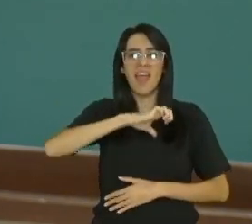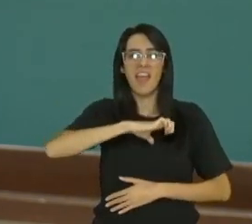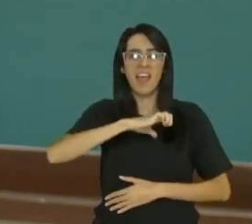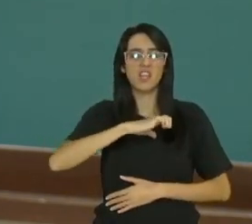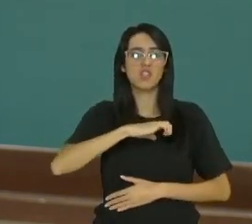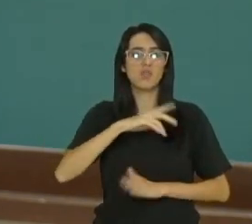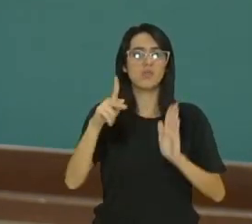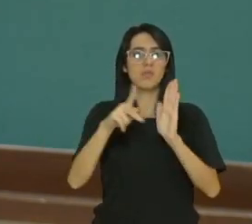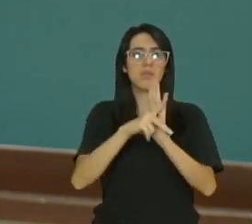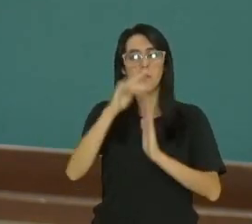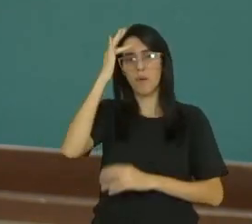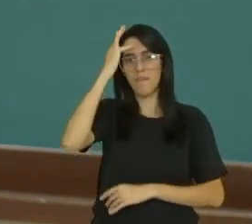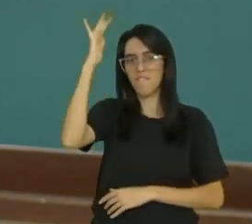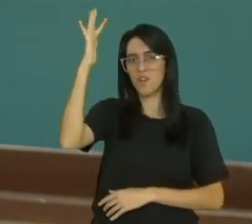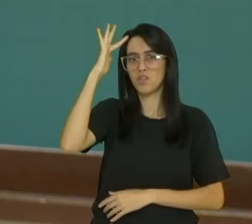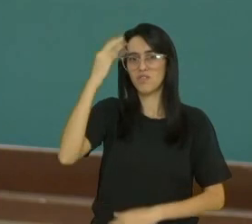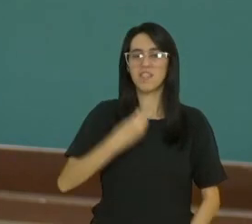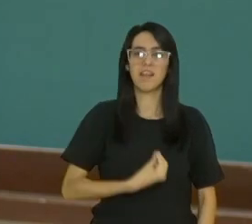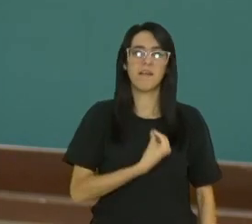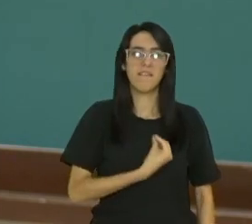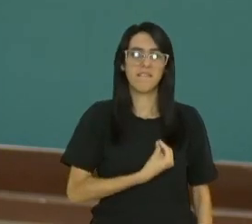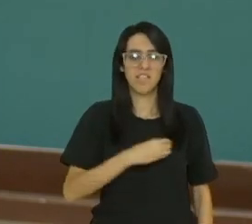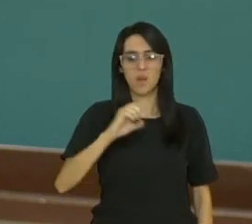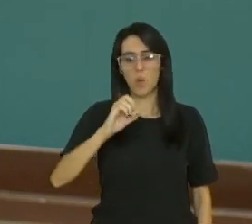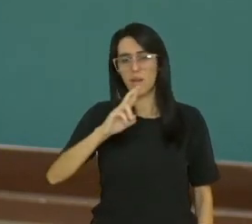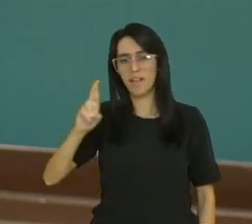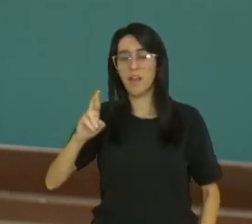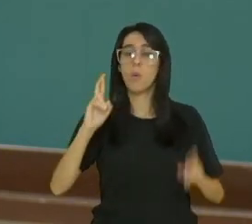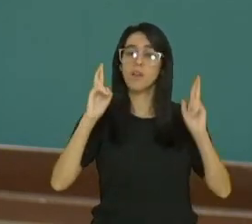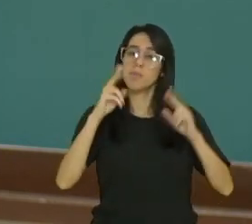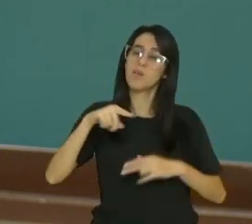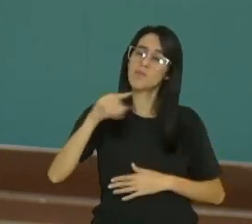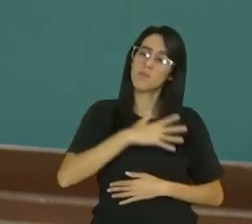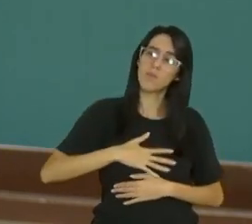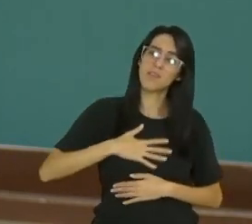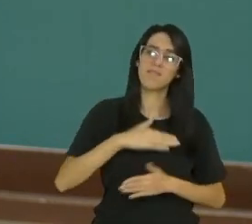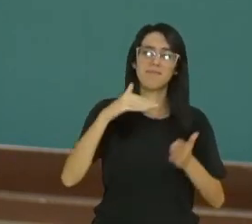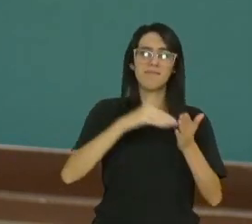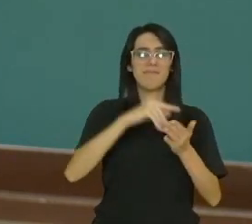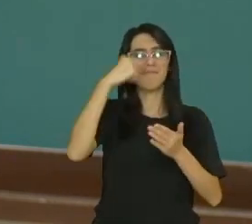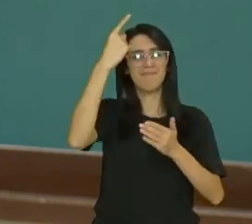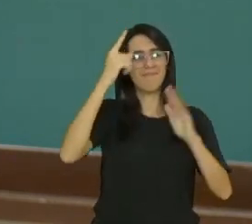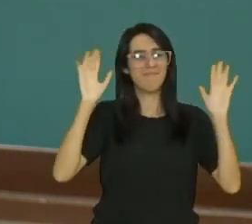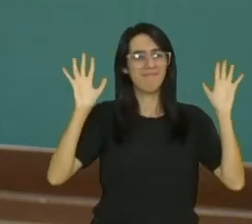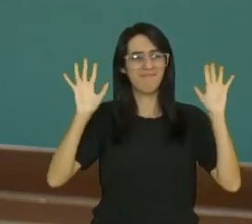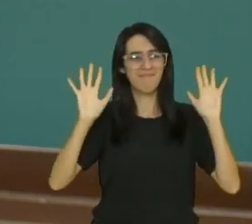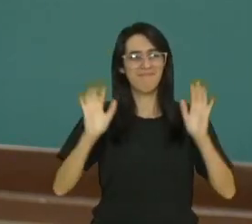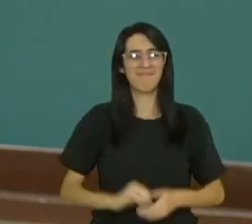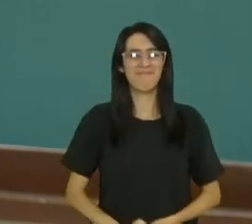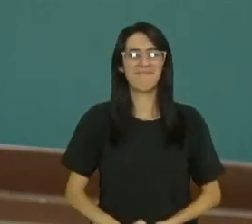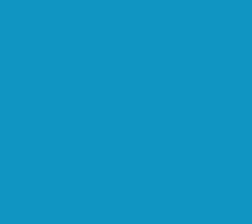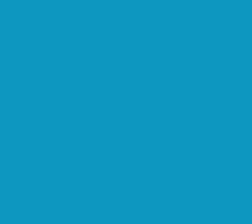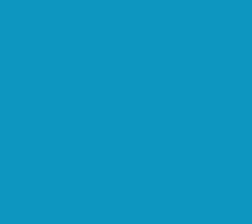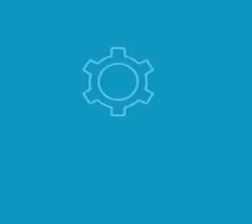éticos das filosofias de vida orientais. Espero que vocês tenham gostado e até breve!